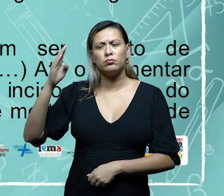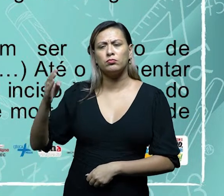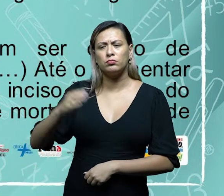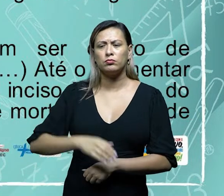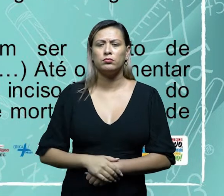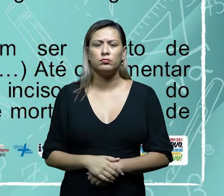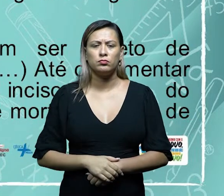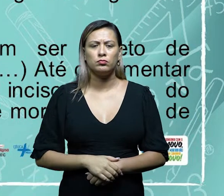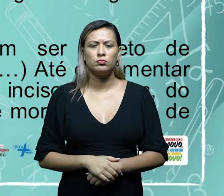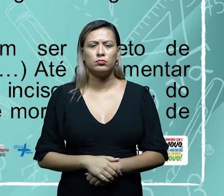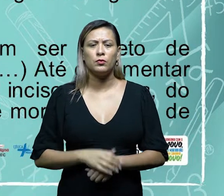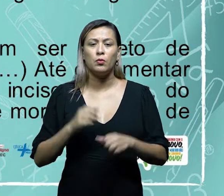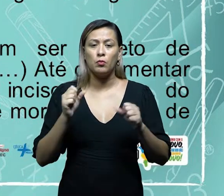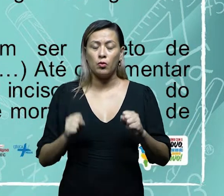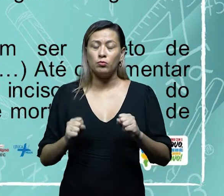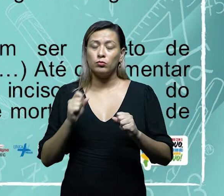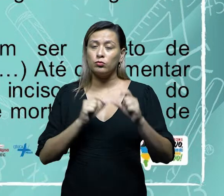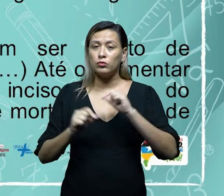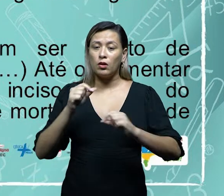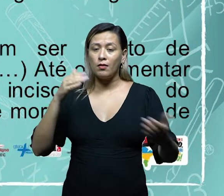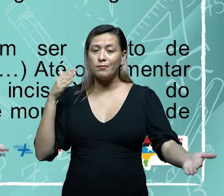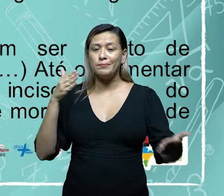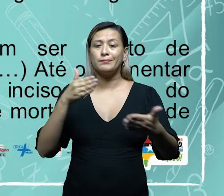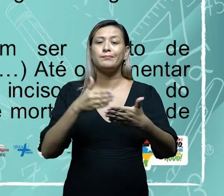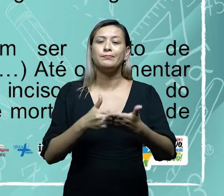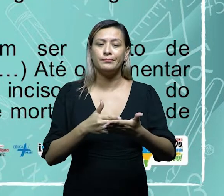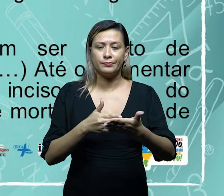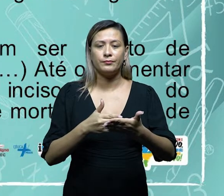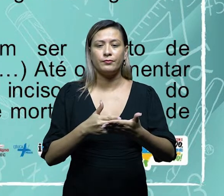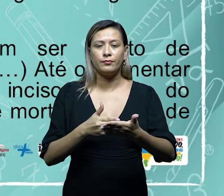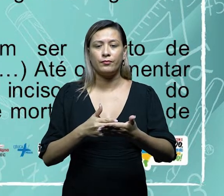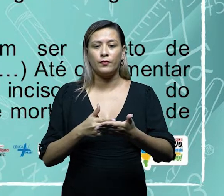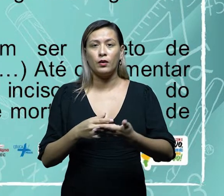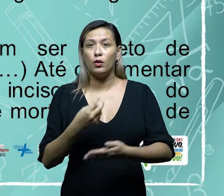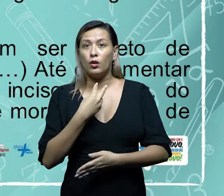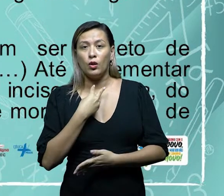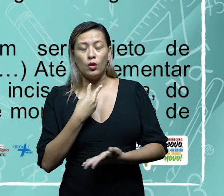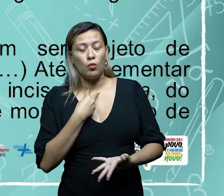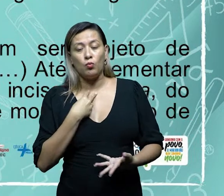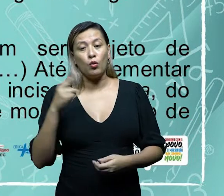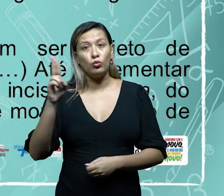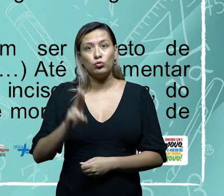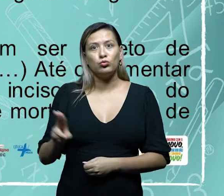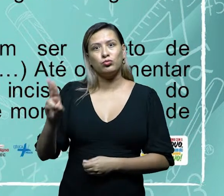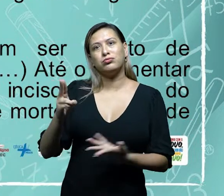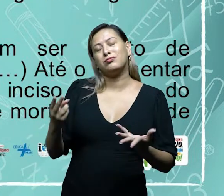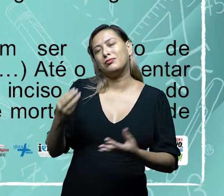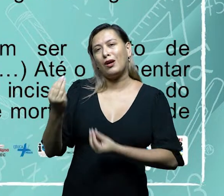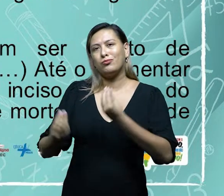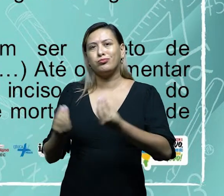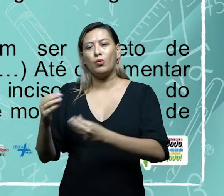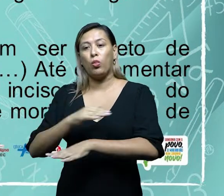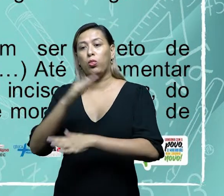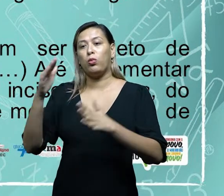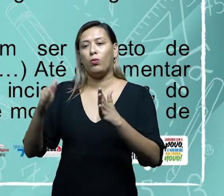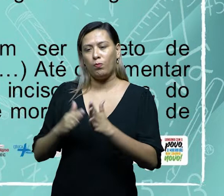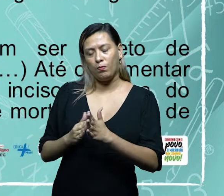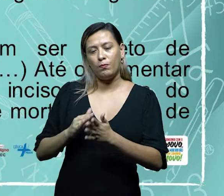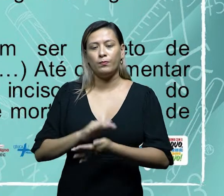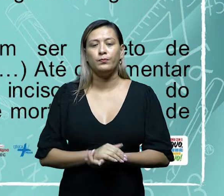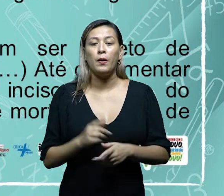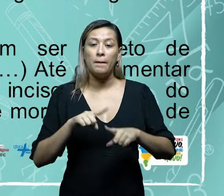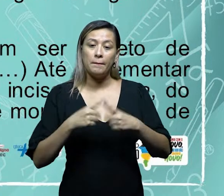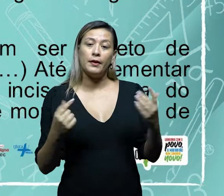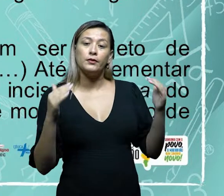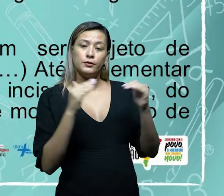ser objeto de limitação, não sendo, pois, absolutos. De acordo com Paulo Branco, até